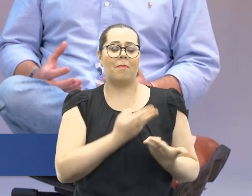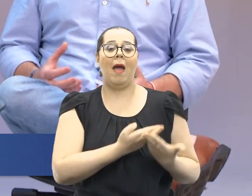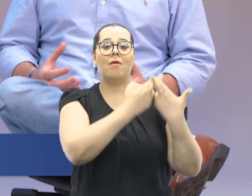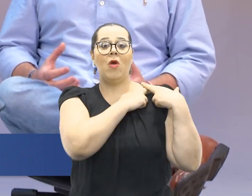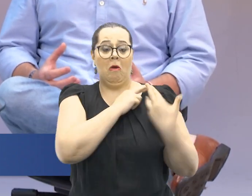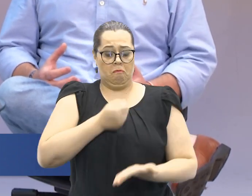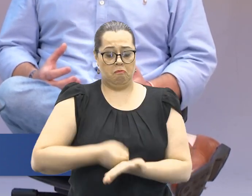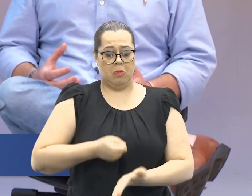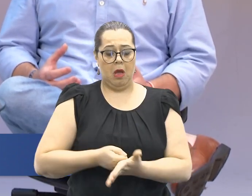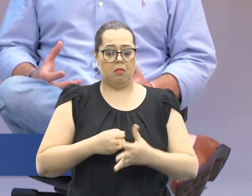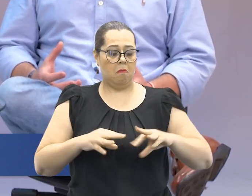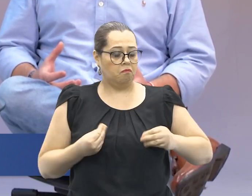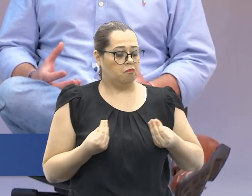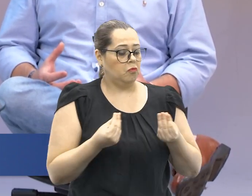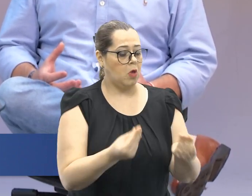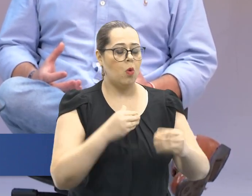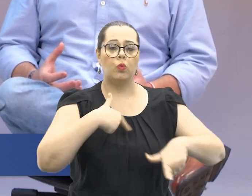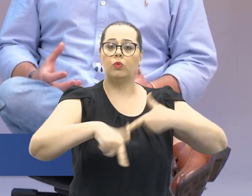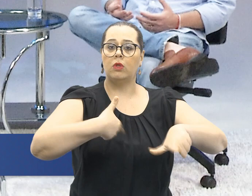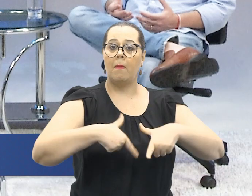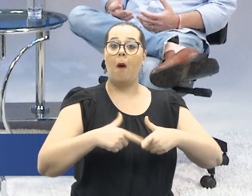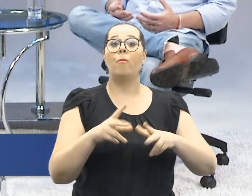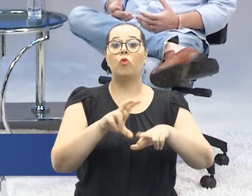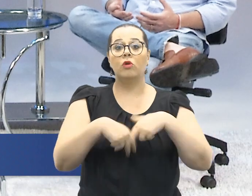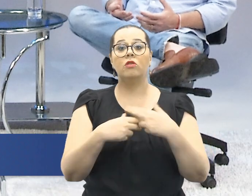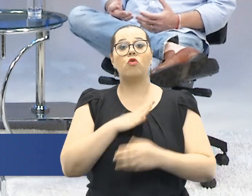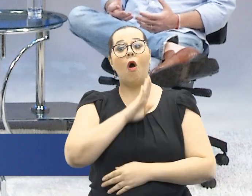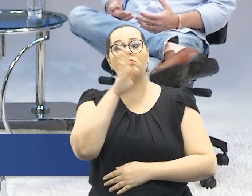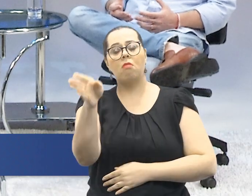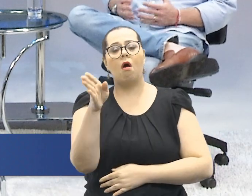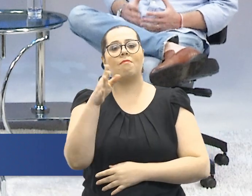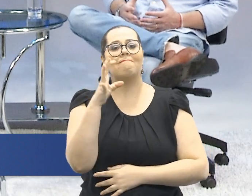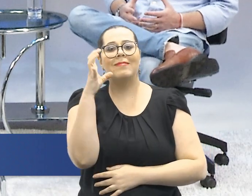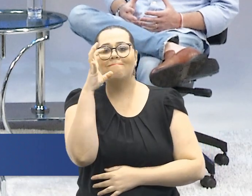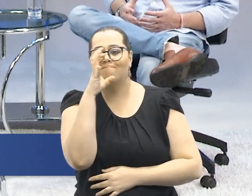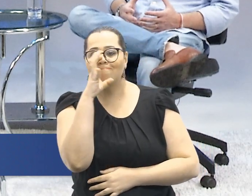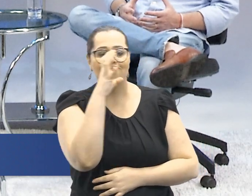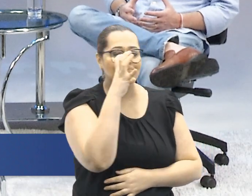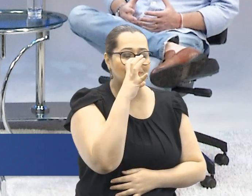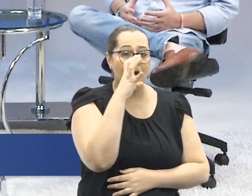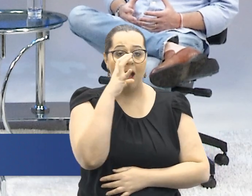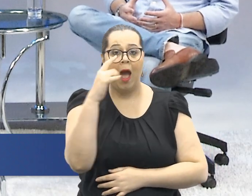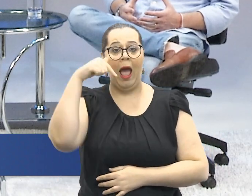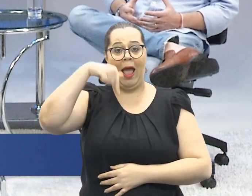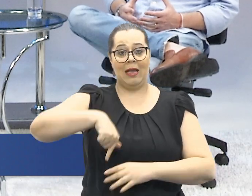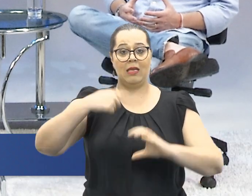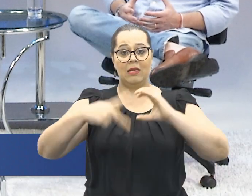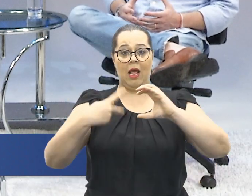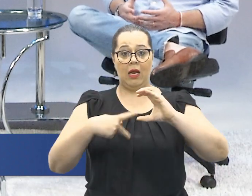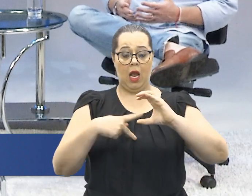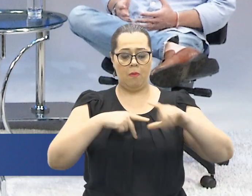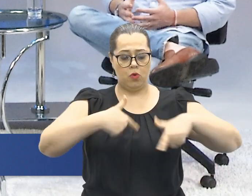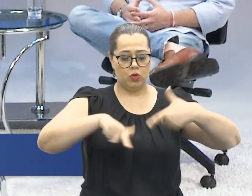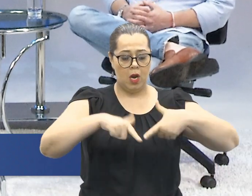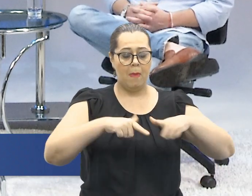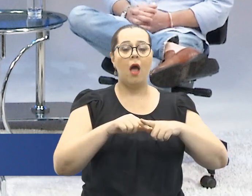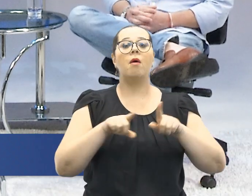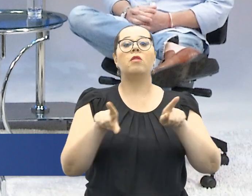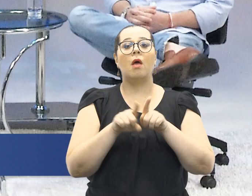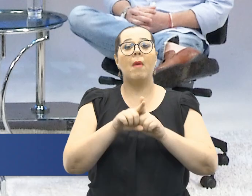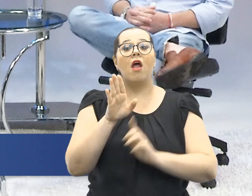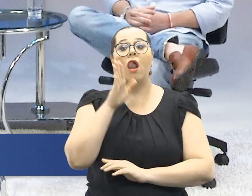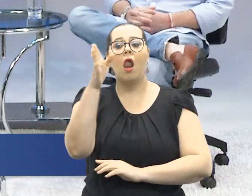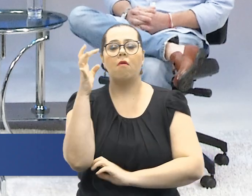trabalho, mas para isso a gente precisa estar lá. Então, muito mais do que o exercício parlamentar dentro da Câmara, é o exercício do lado das